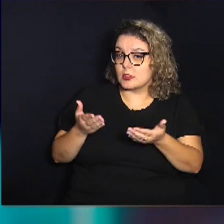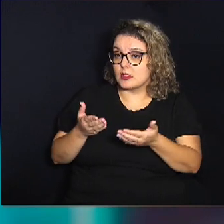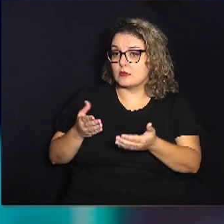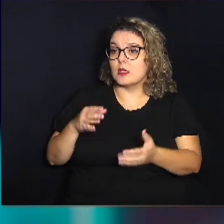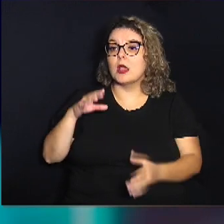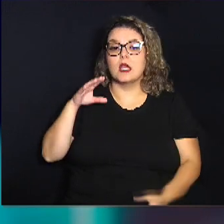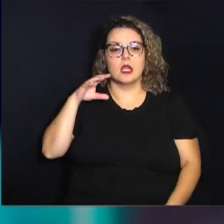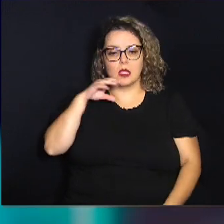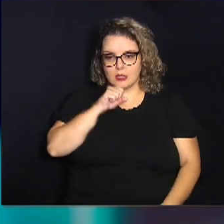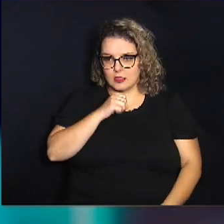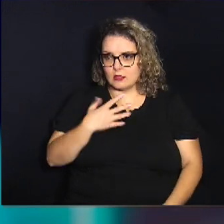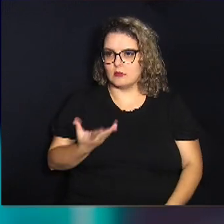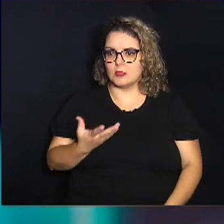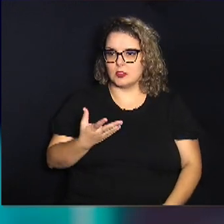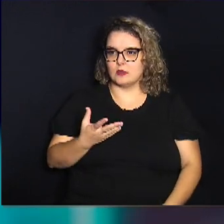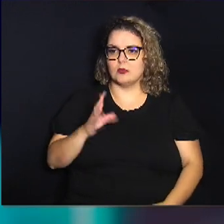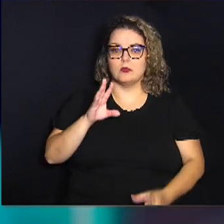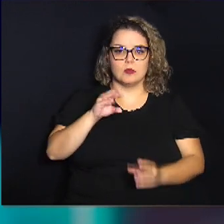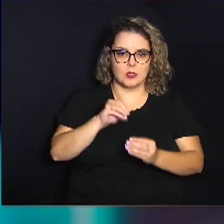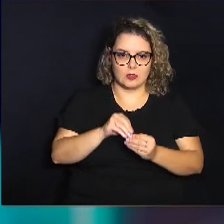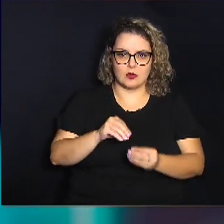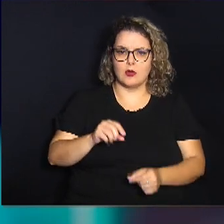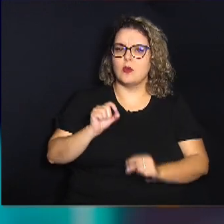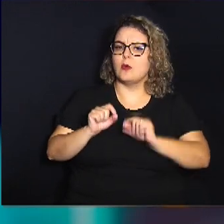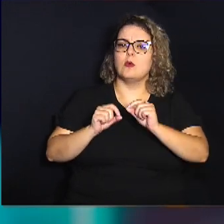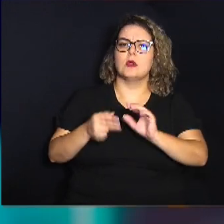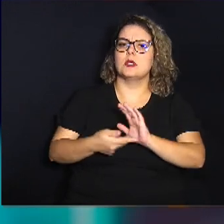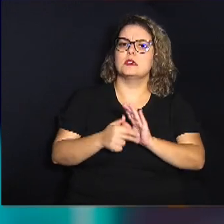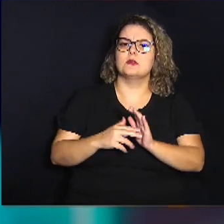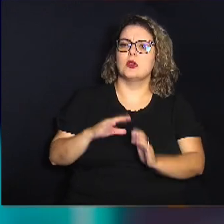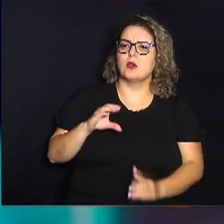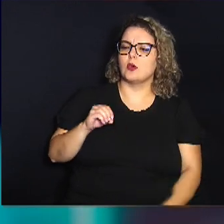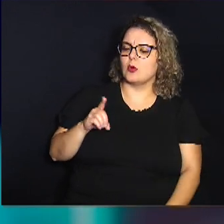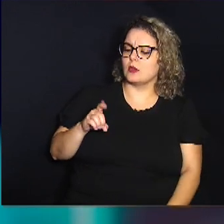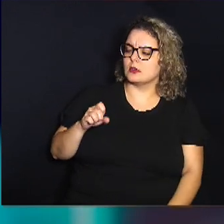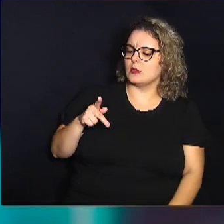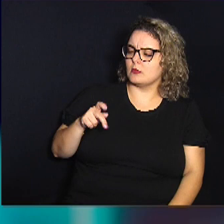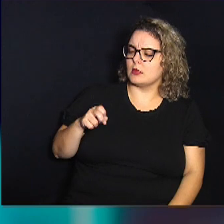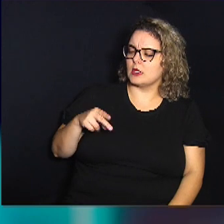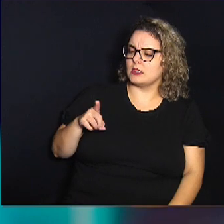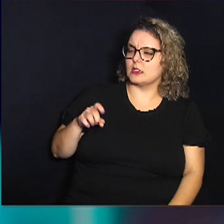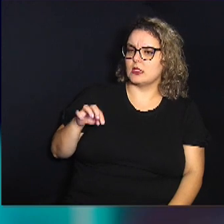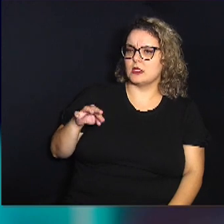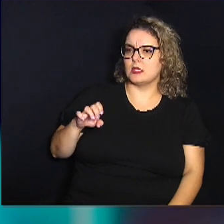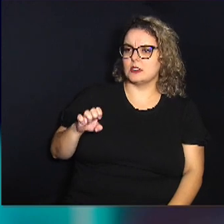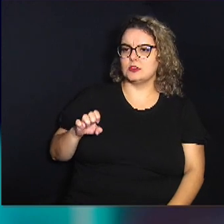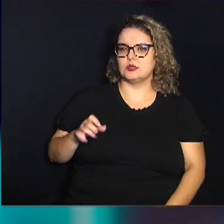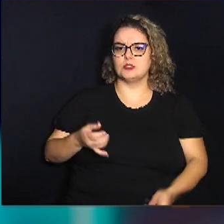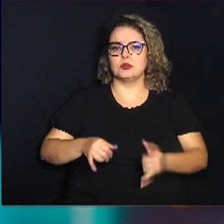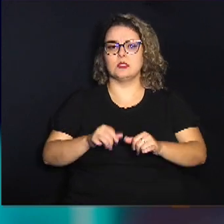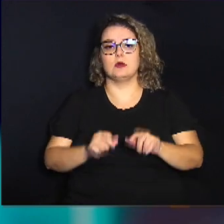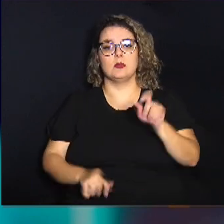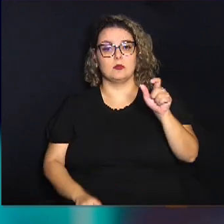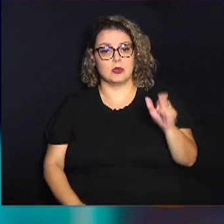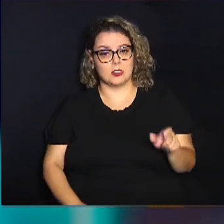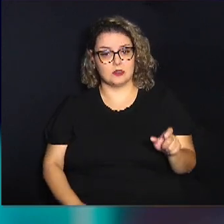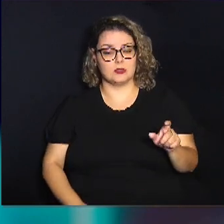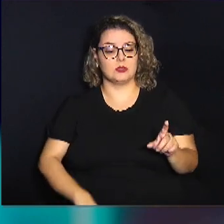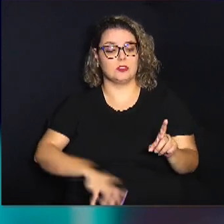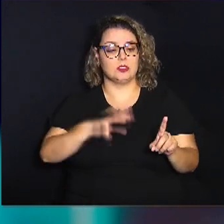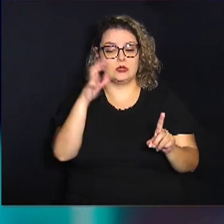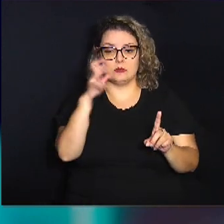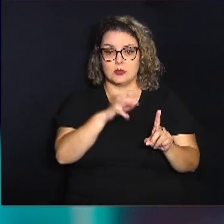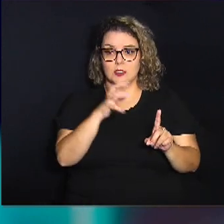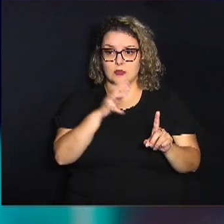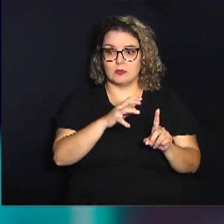rápido, o que é um codependente químico. É alguém afetado pelo comportamento